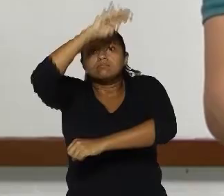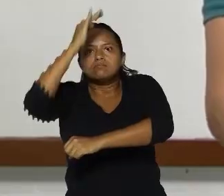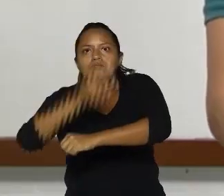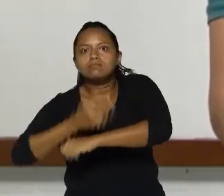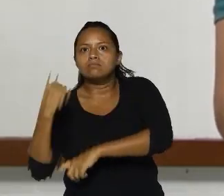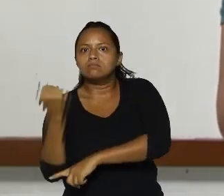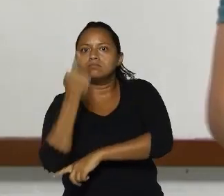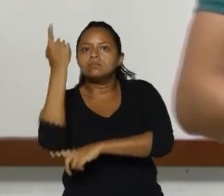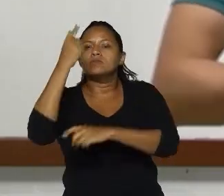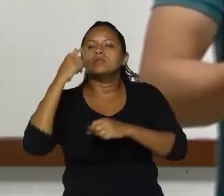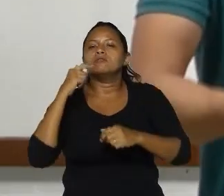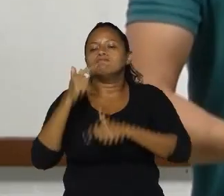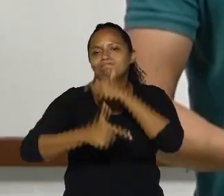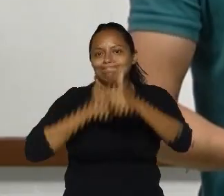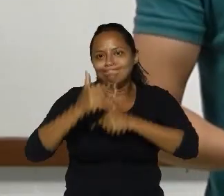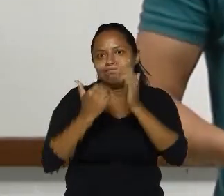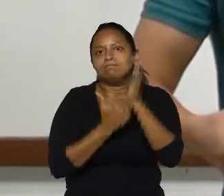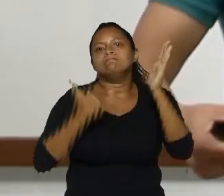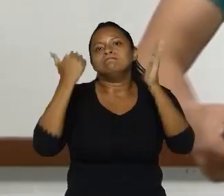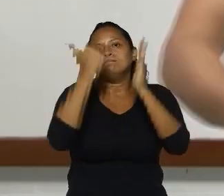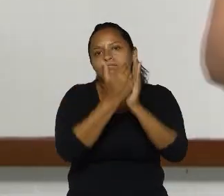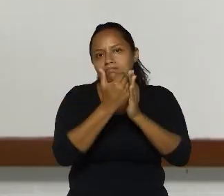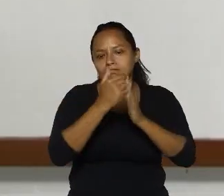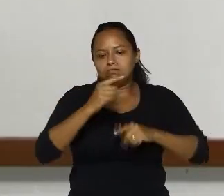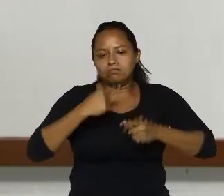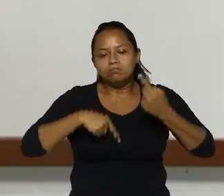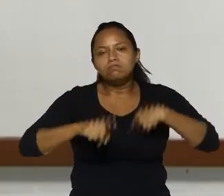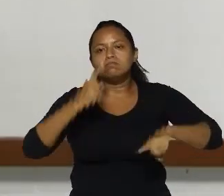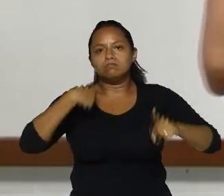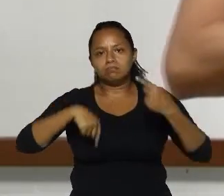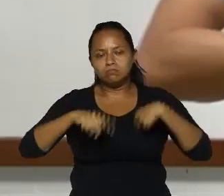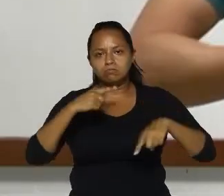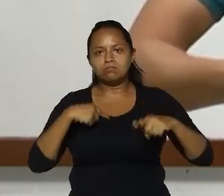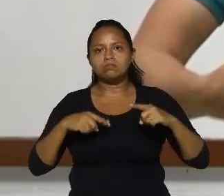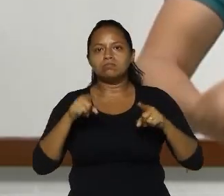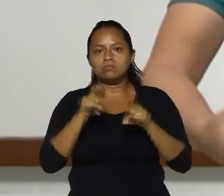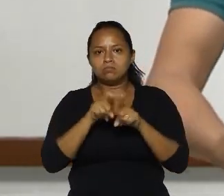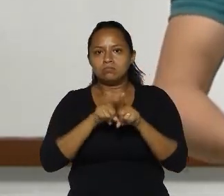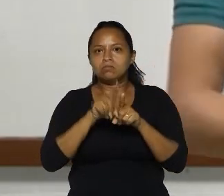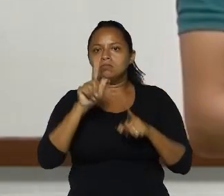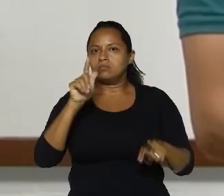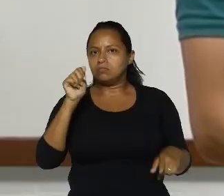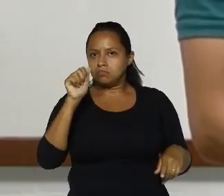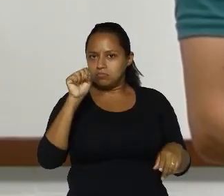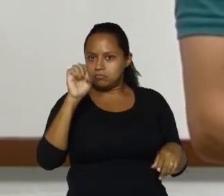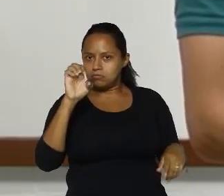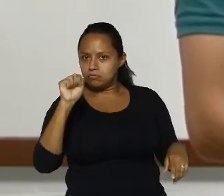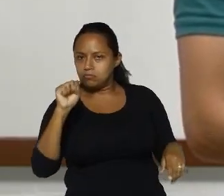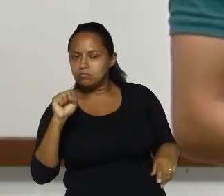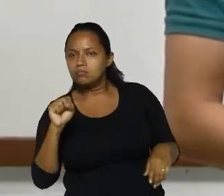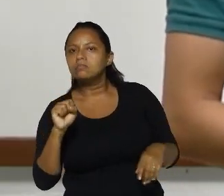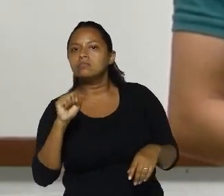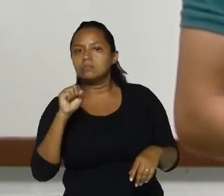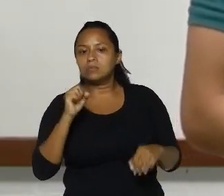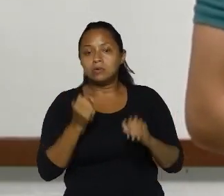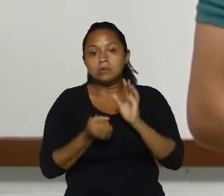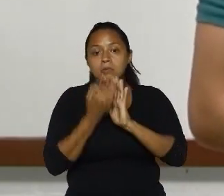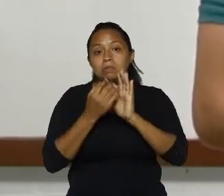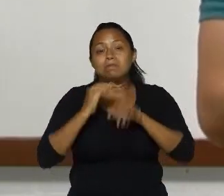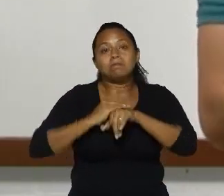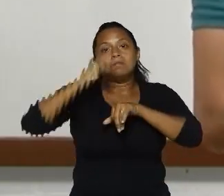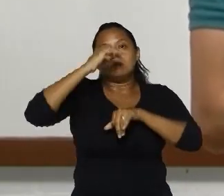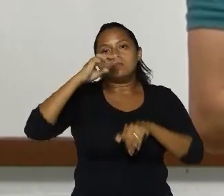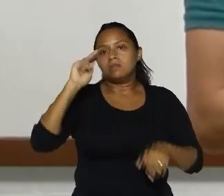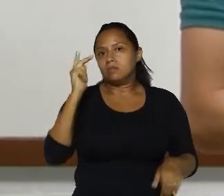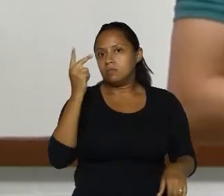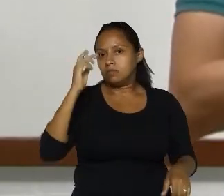produção de hemácias e, consequentemente, uma melhor circulação de gases respiratórios no seu corpo, visto que